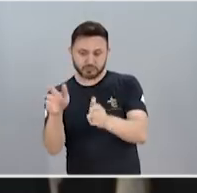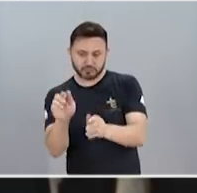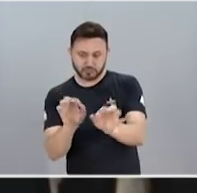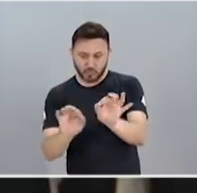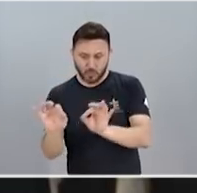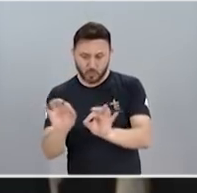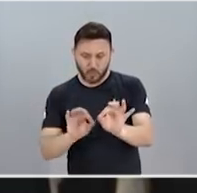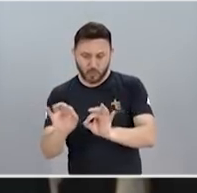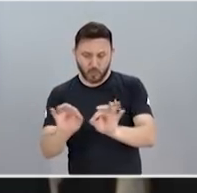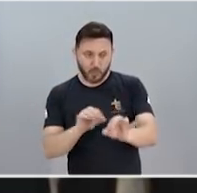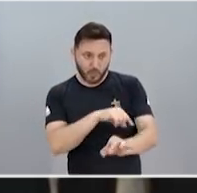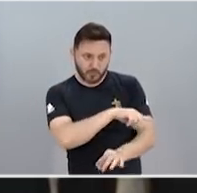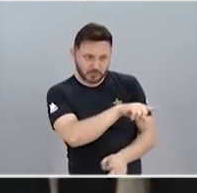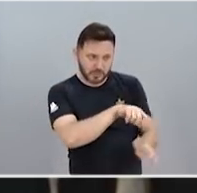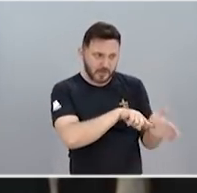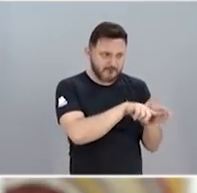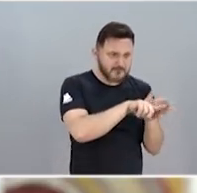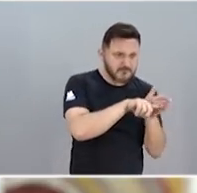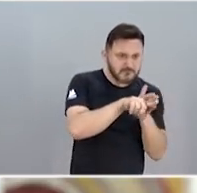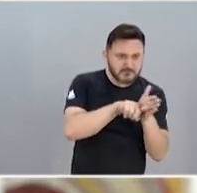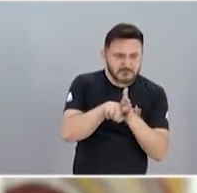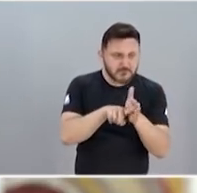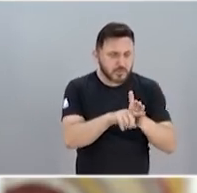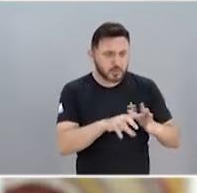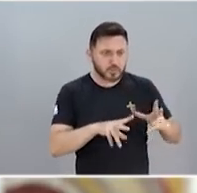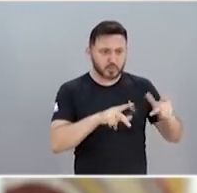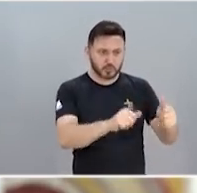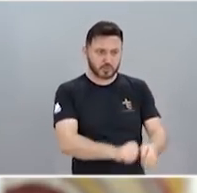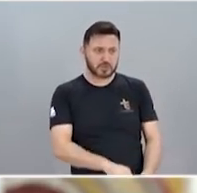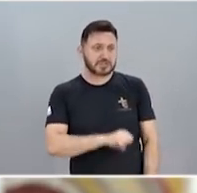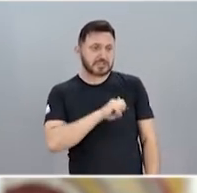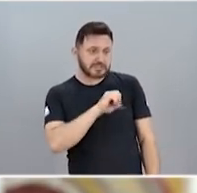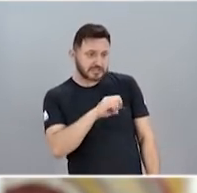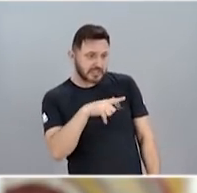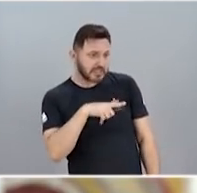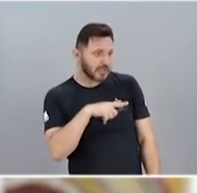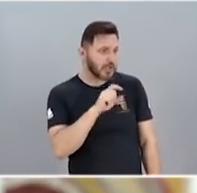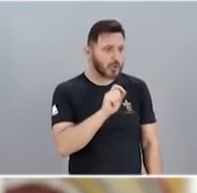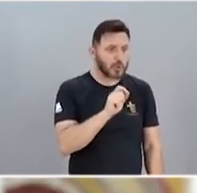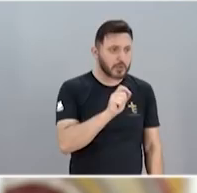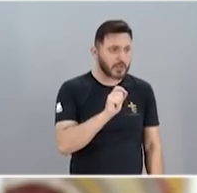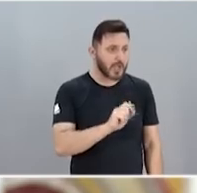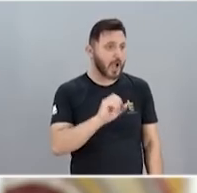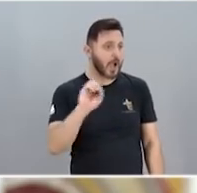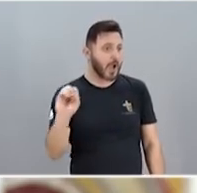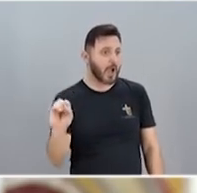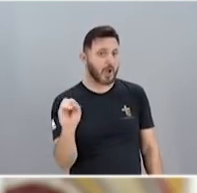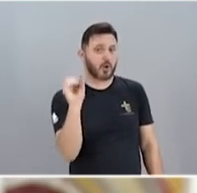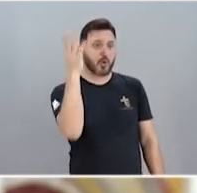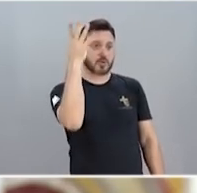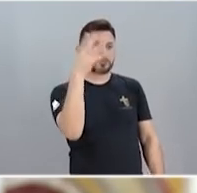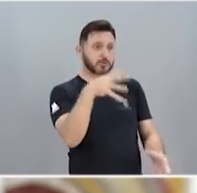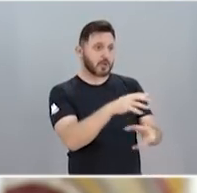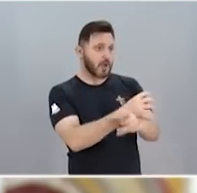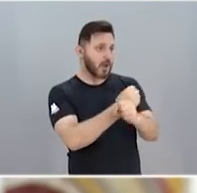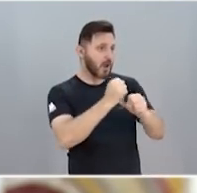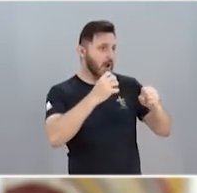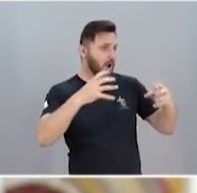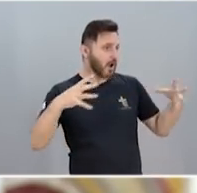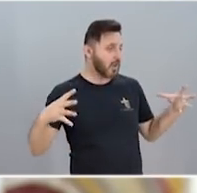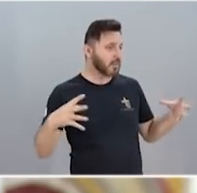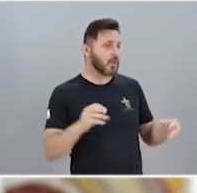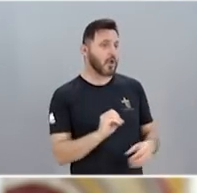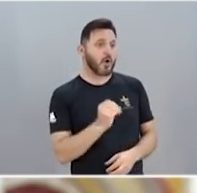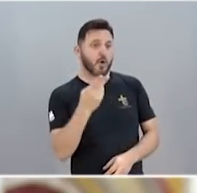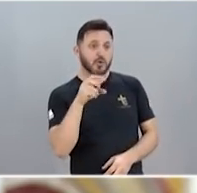extremo ao outro dos céus, se houve jamais um acontecimento tão grande, ou